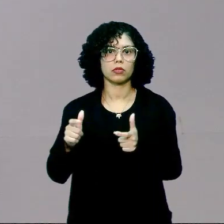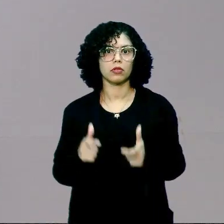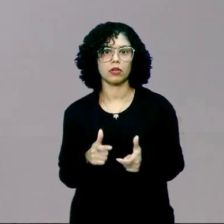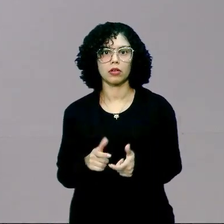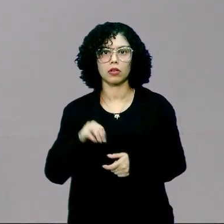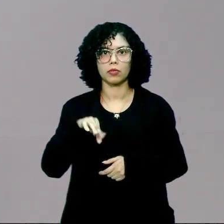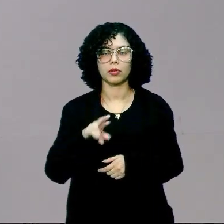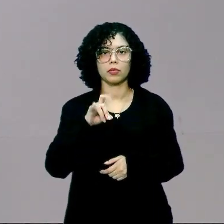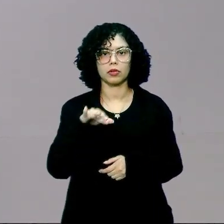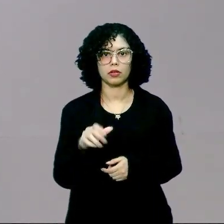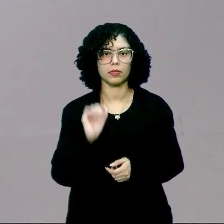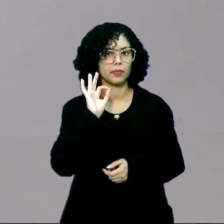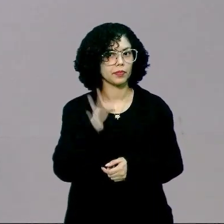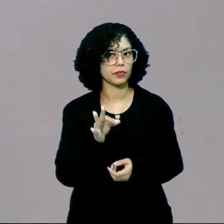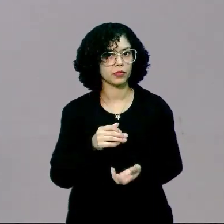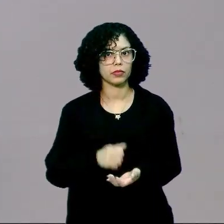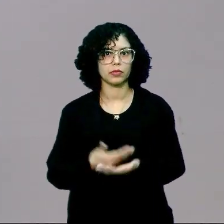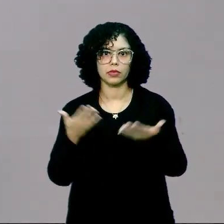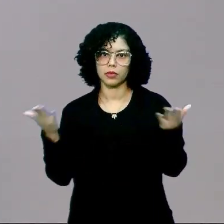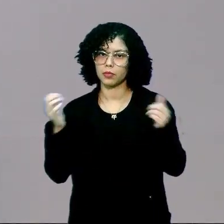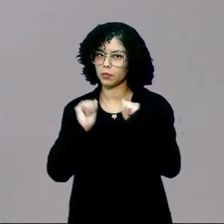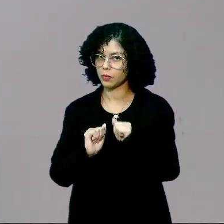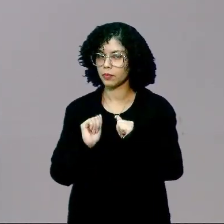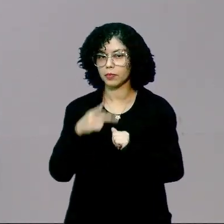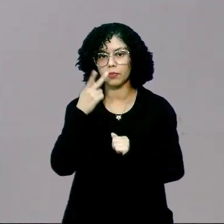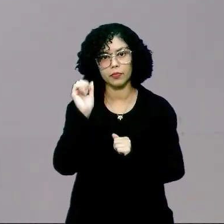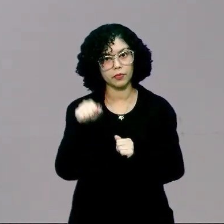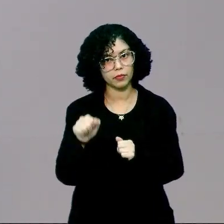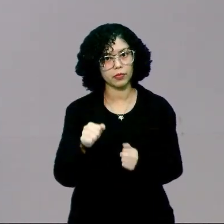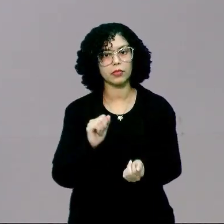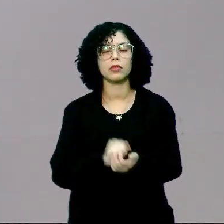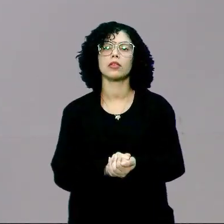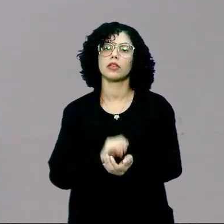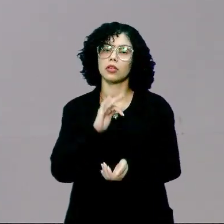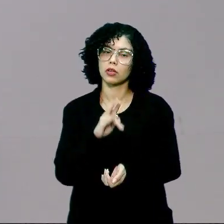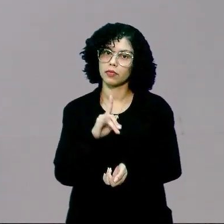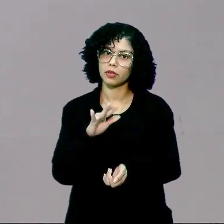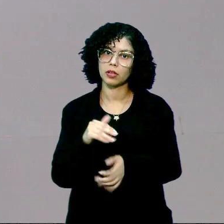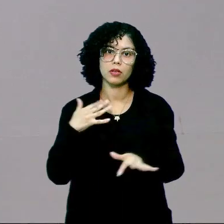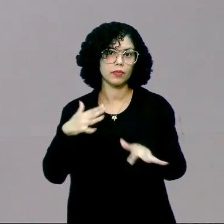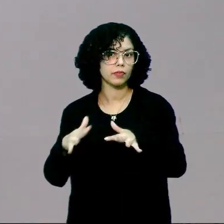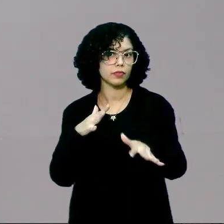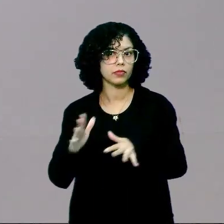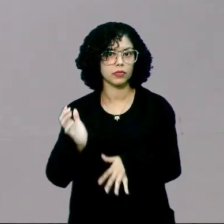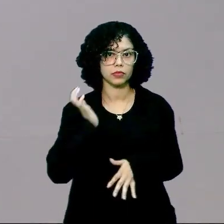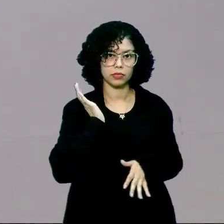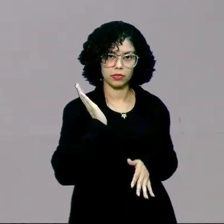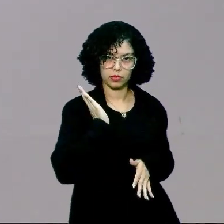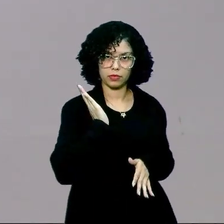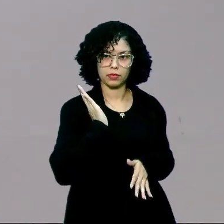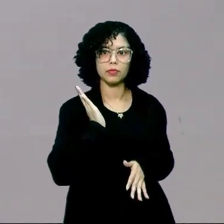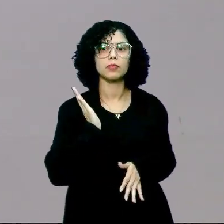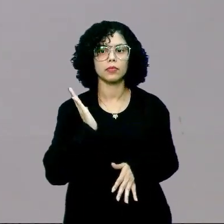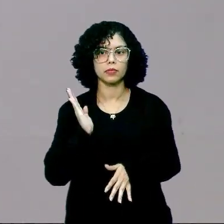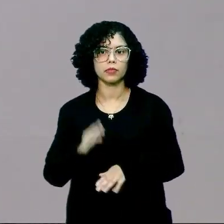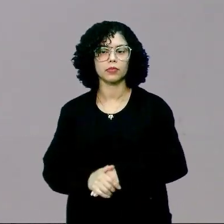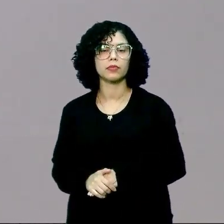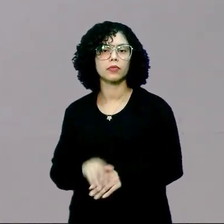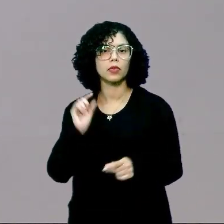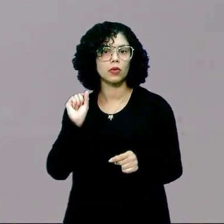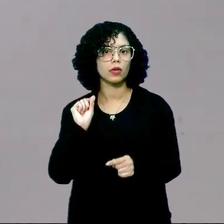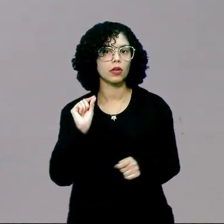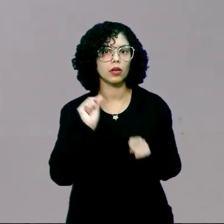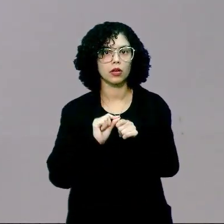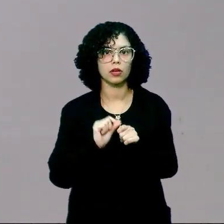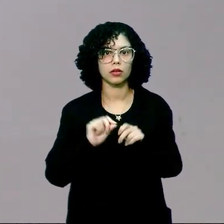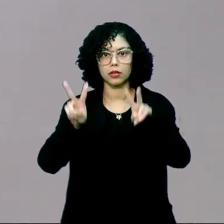pelos monarcas, certo? Então podemos dizer sim, em Inconfidência Mineira, é um movimento de elite, um movimento burguês, porque eles